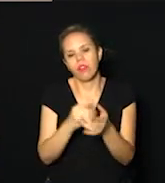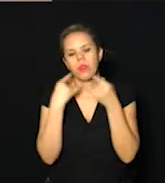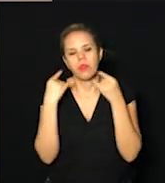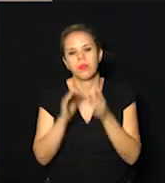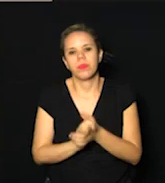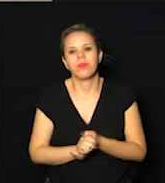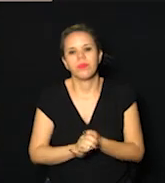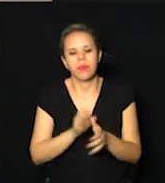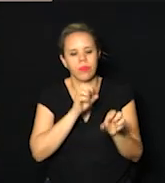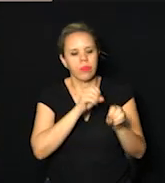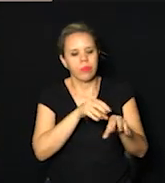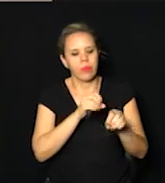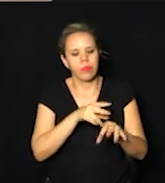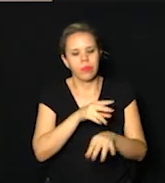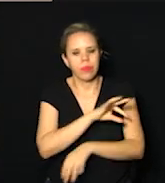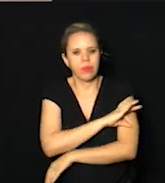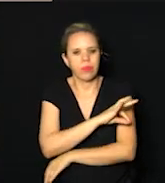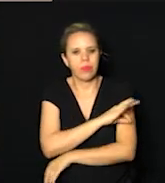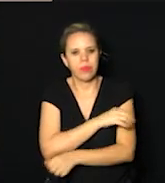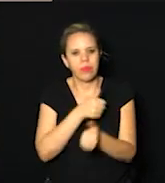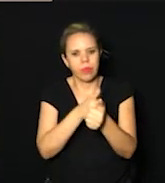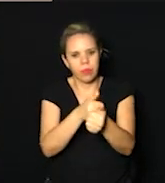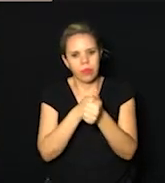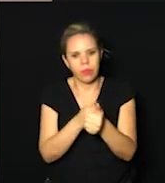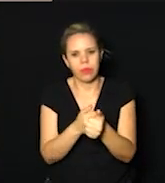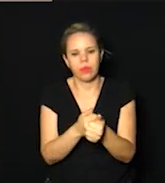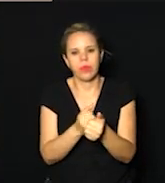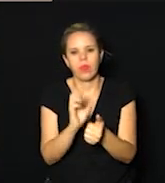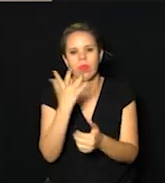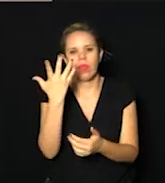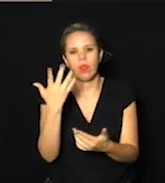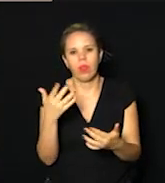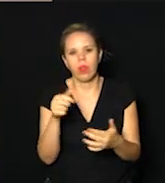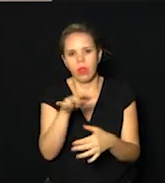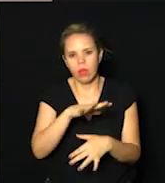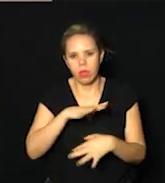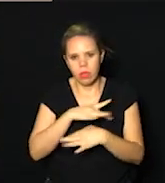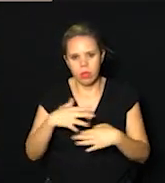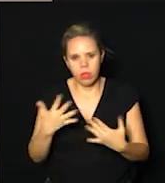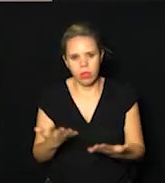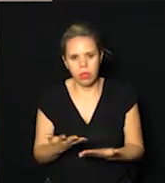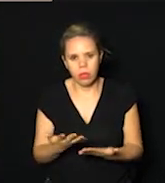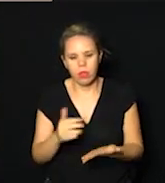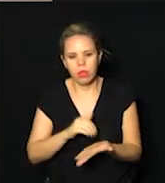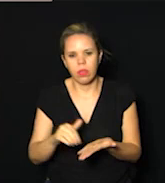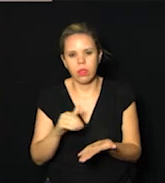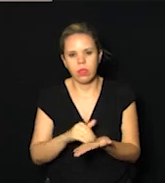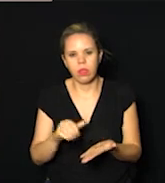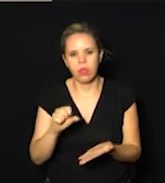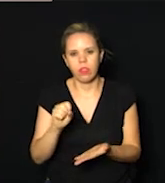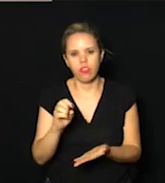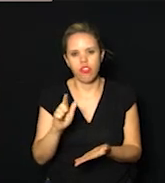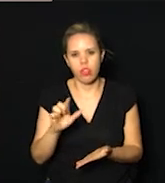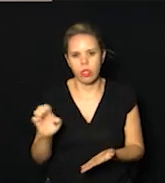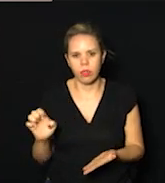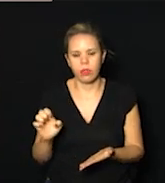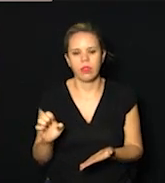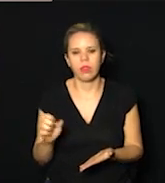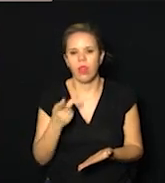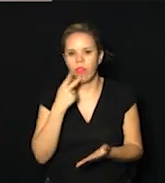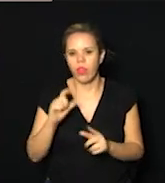Na educação, a prefeitura vai acompanhar os casos de Covid-19 na cidade e a secretária Solange Perissero falou das